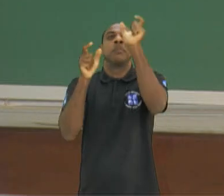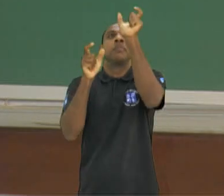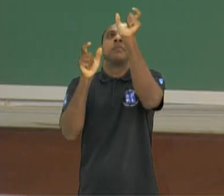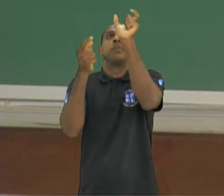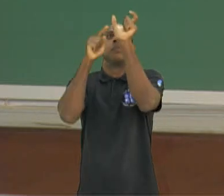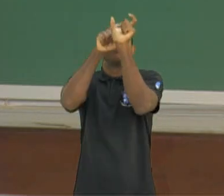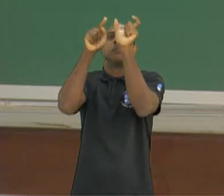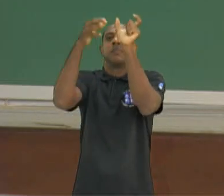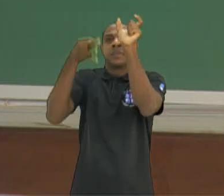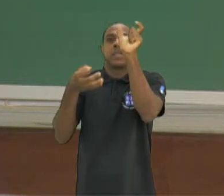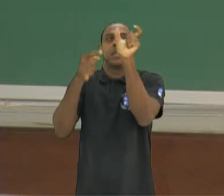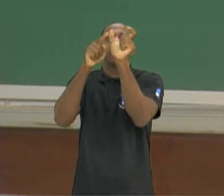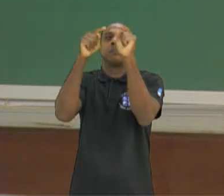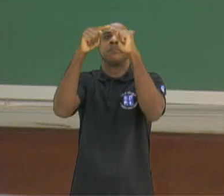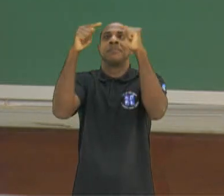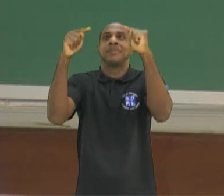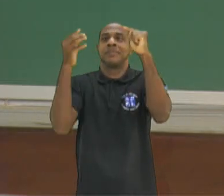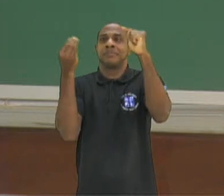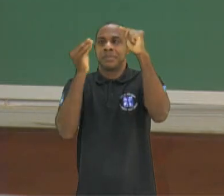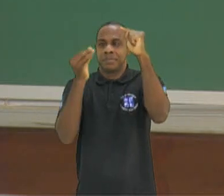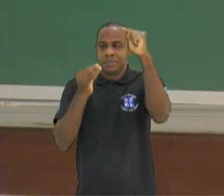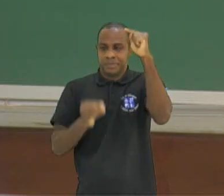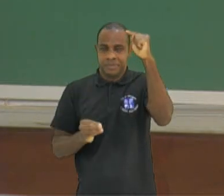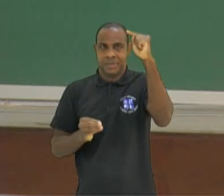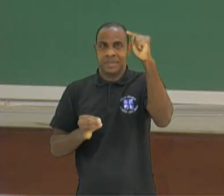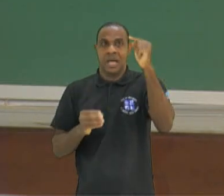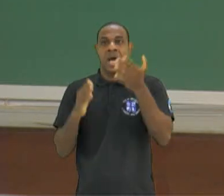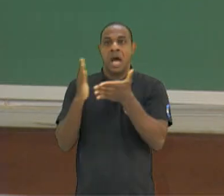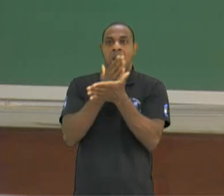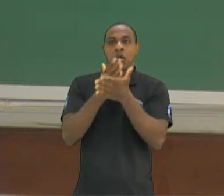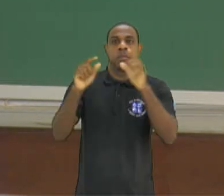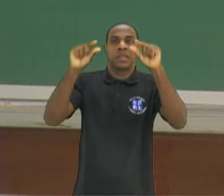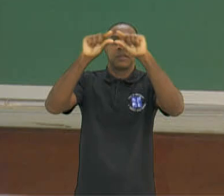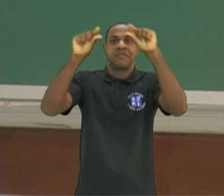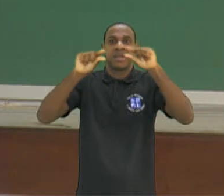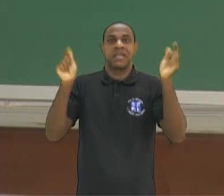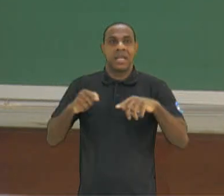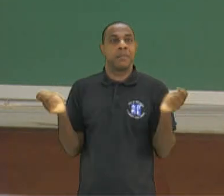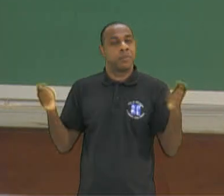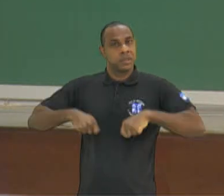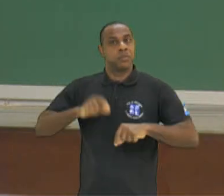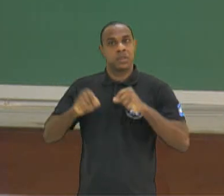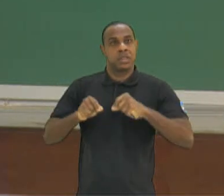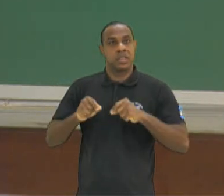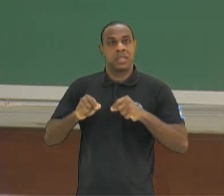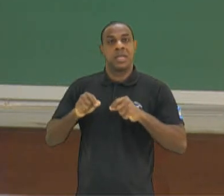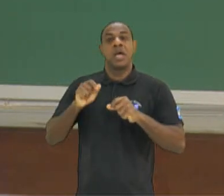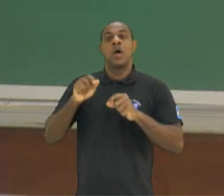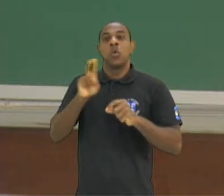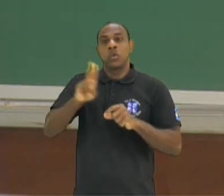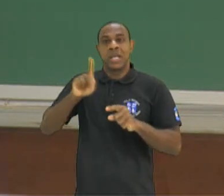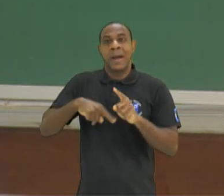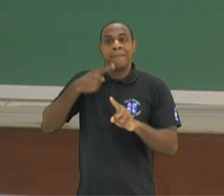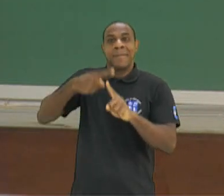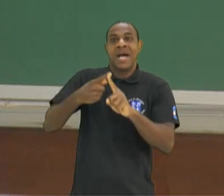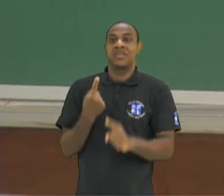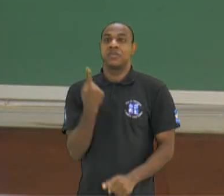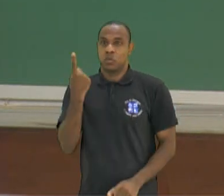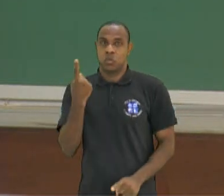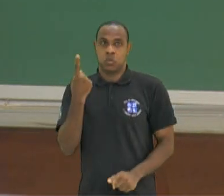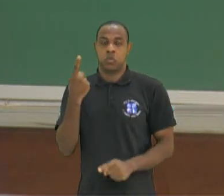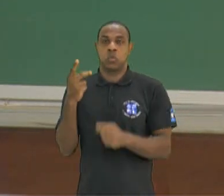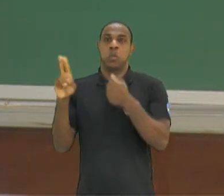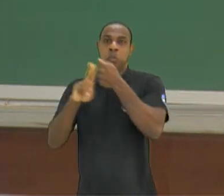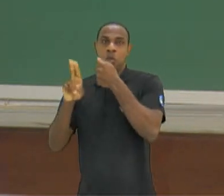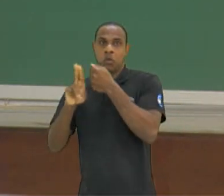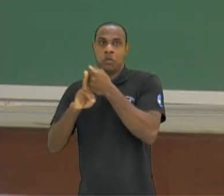deles de forma correta. Lembrando vocês que algumas frases é possível nós usarmos mais de um, como estão